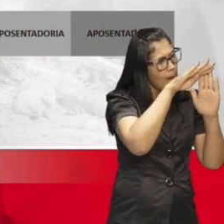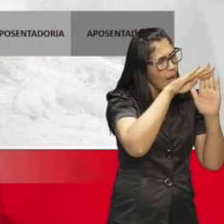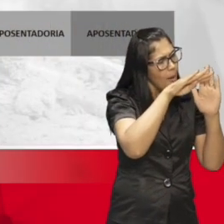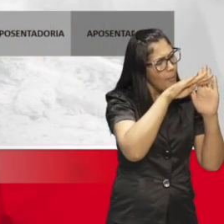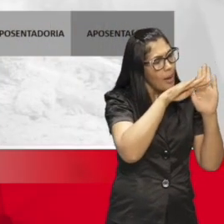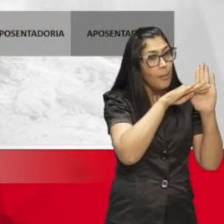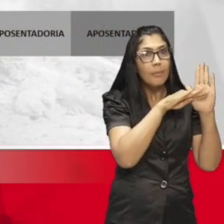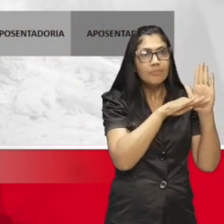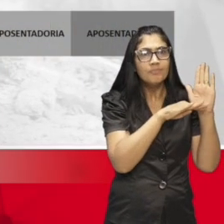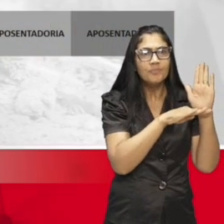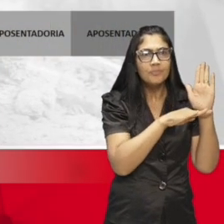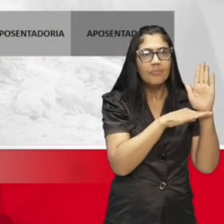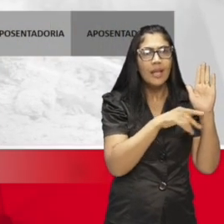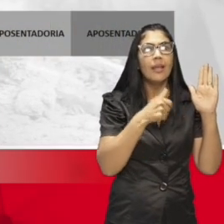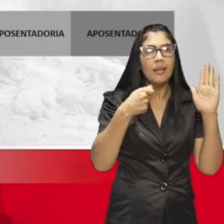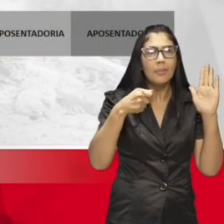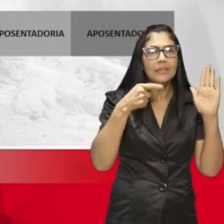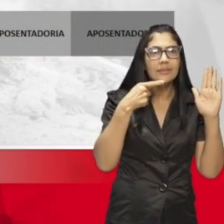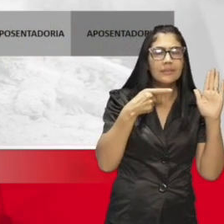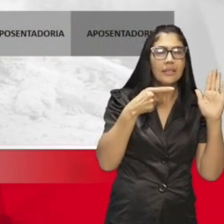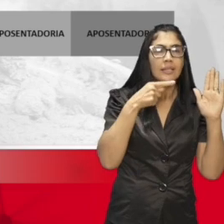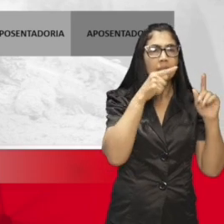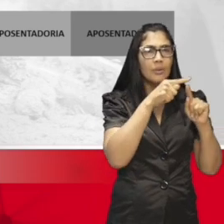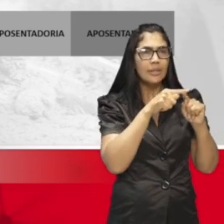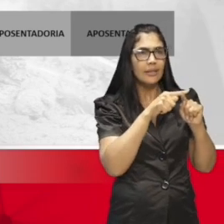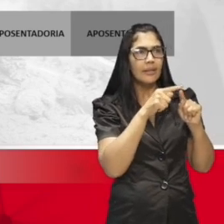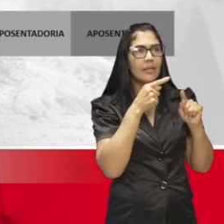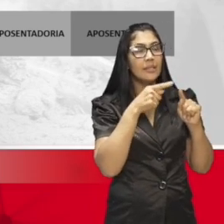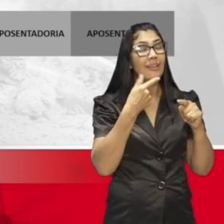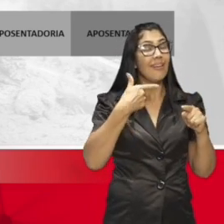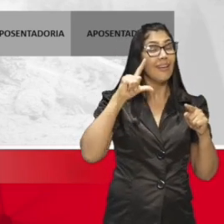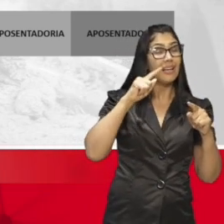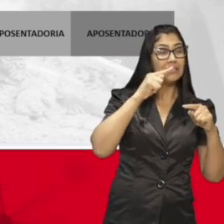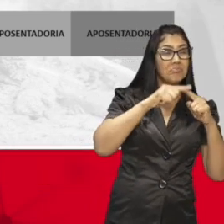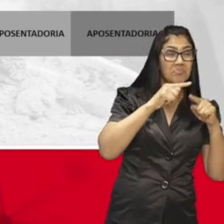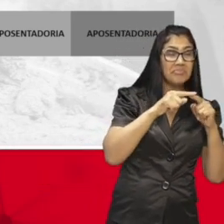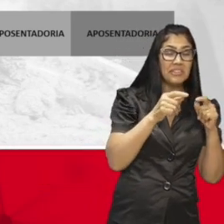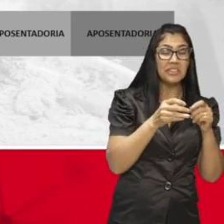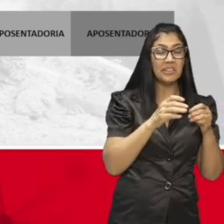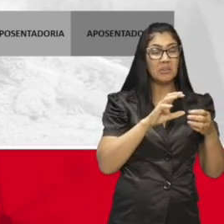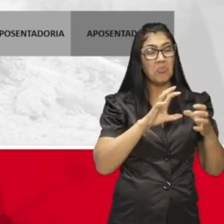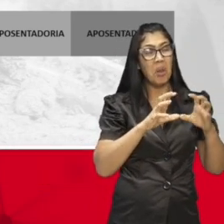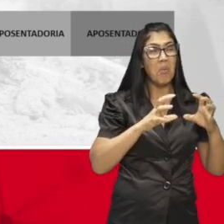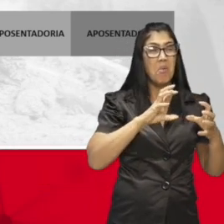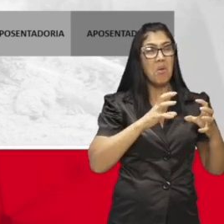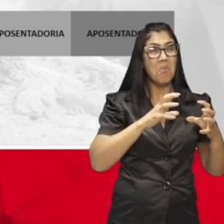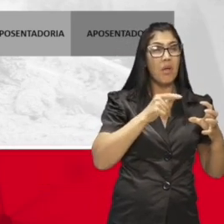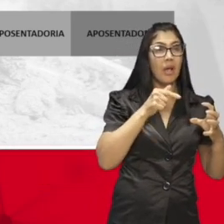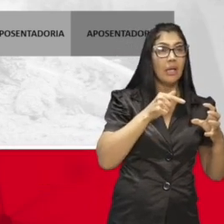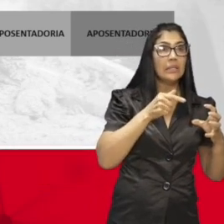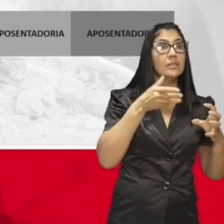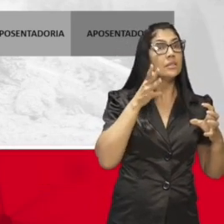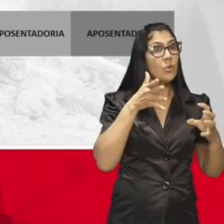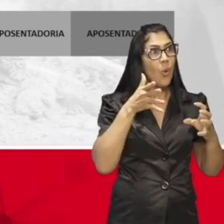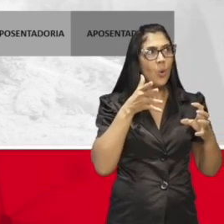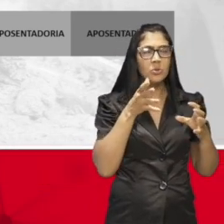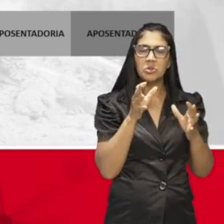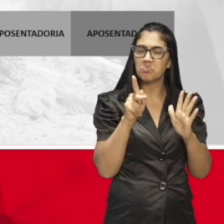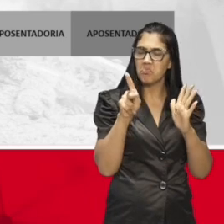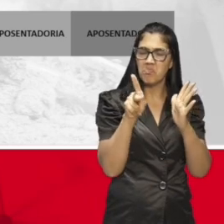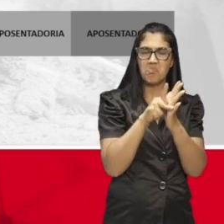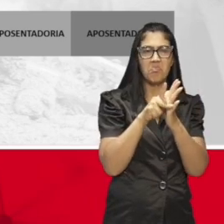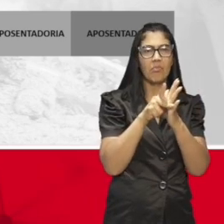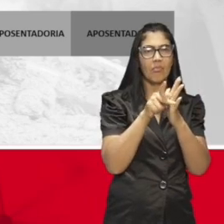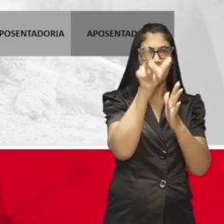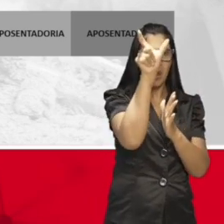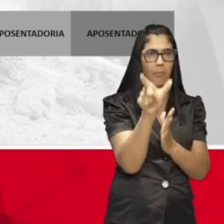A gente sai da construção de produtos, que eram produtos empacotados, para a solução de um produto hoje totalmente personalizável. E que